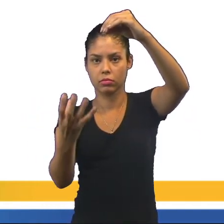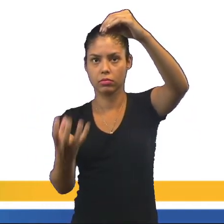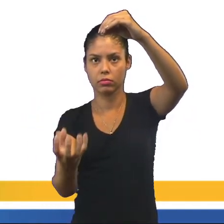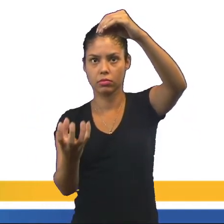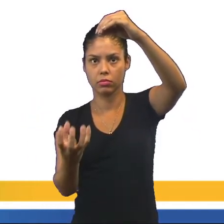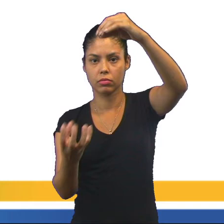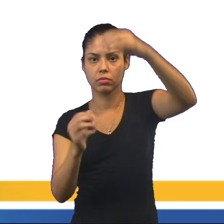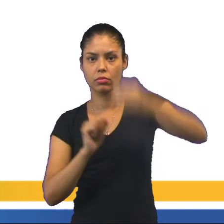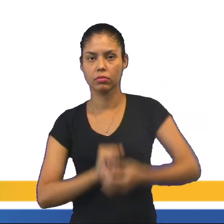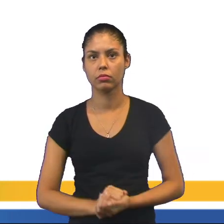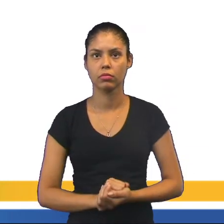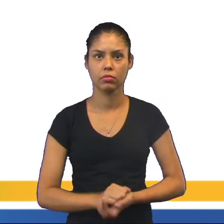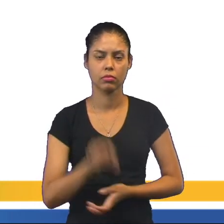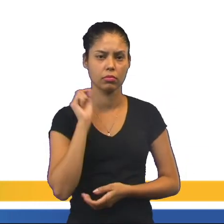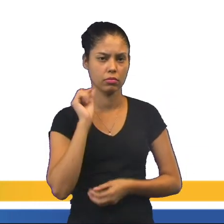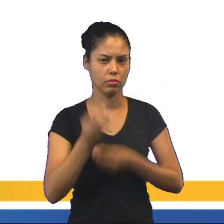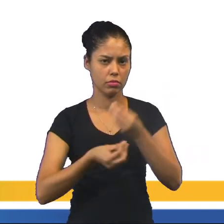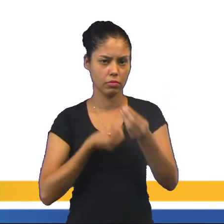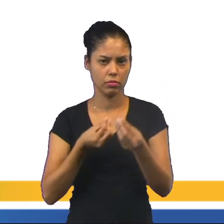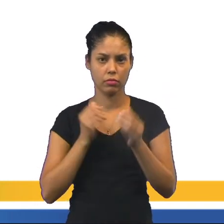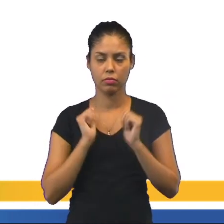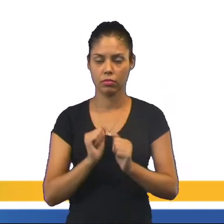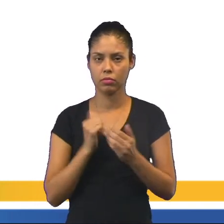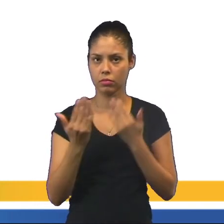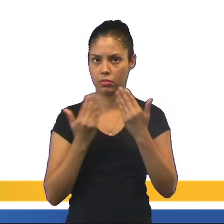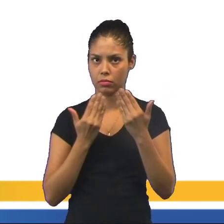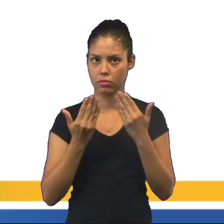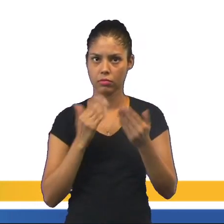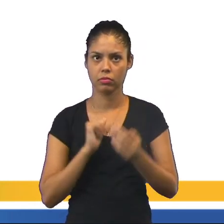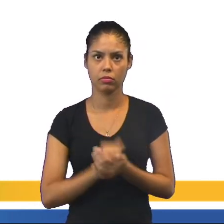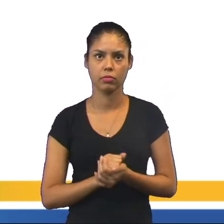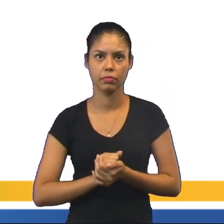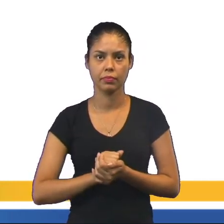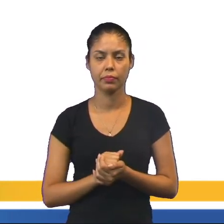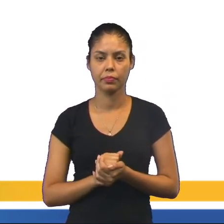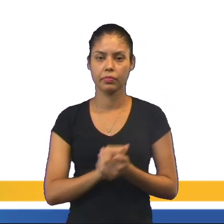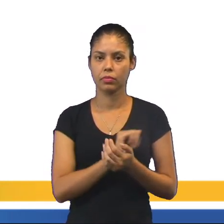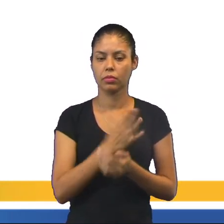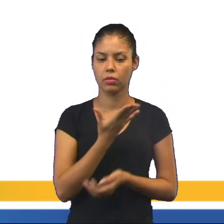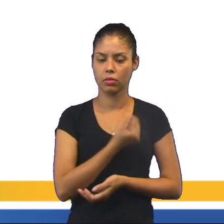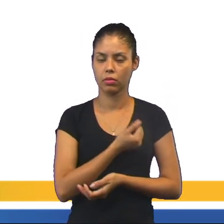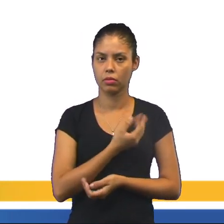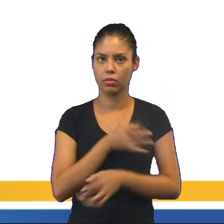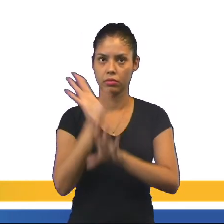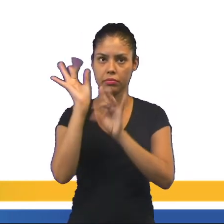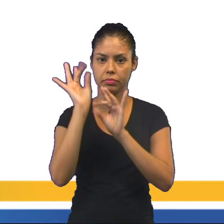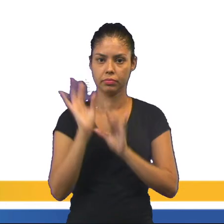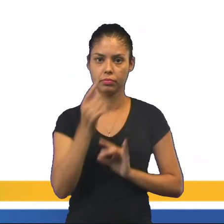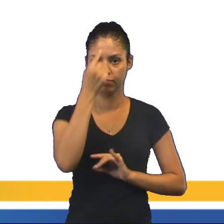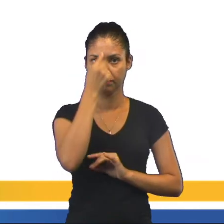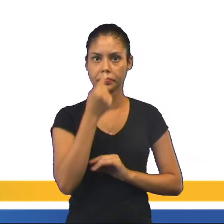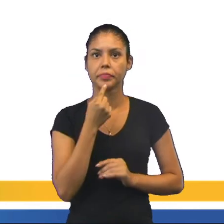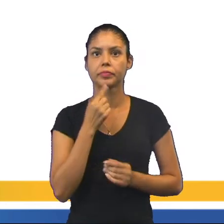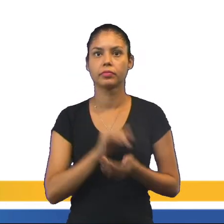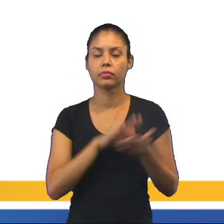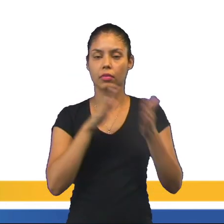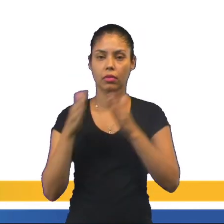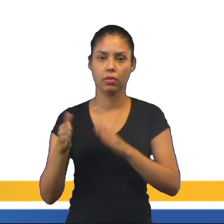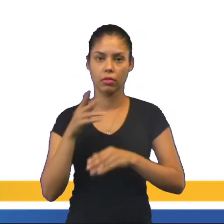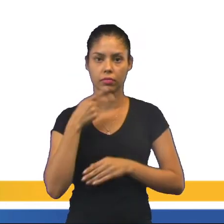3, alvéolos. E aí, como é que a gente pode relacionar os números citados na imagem, né, com a